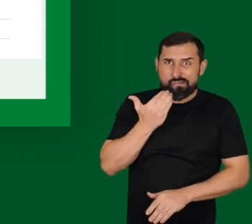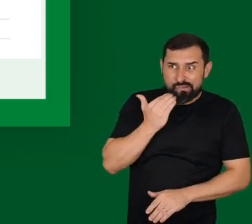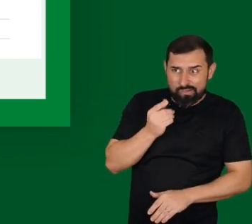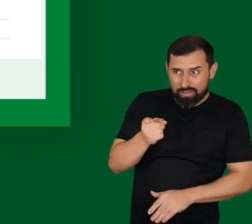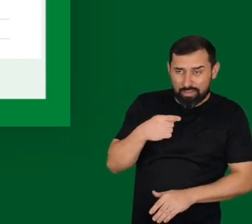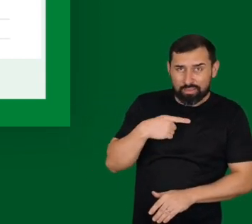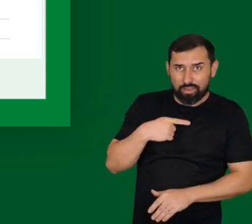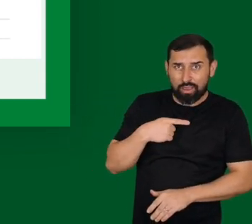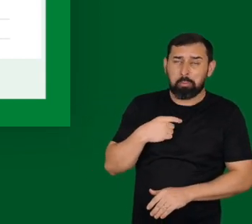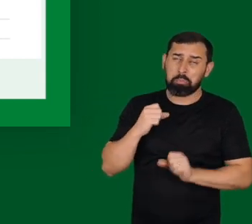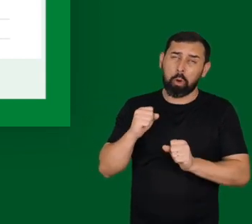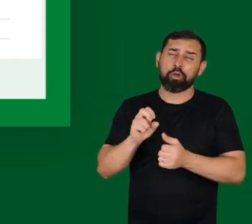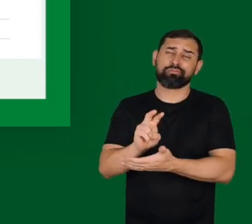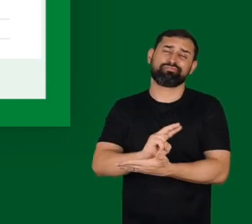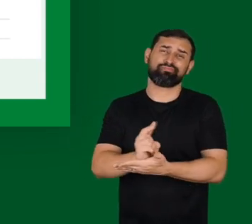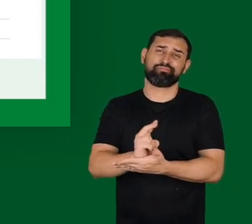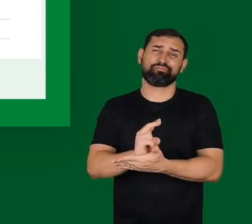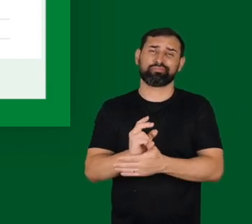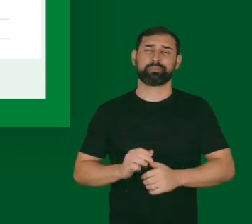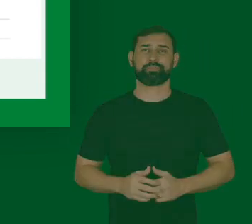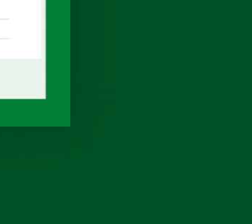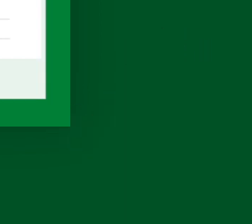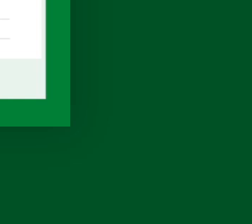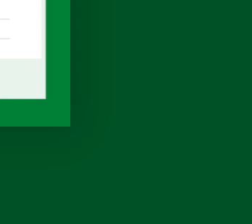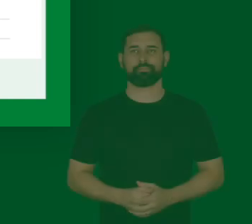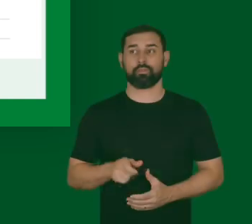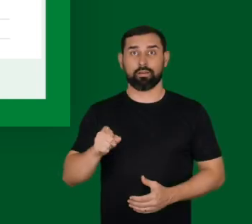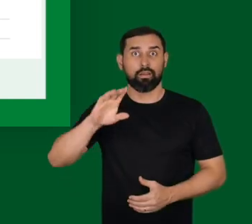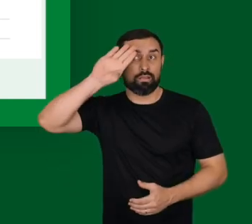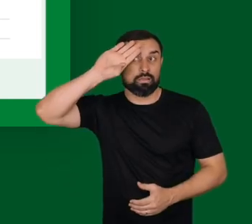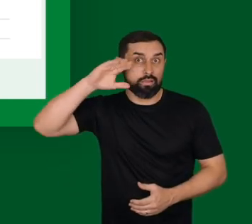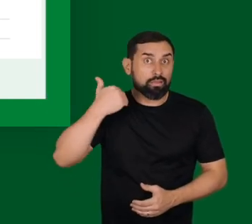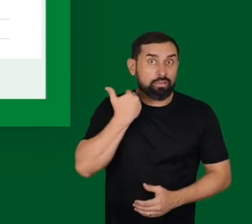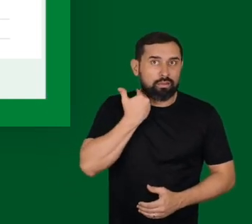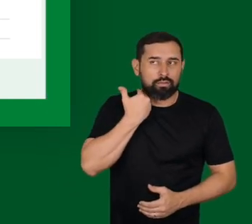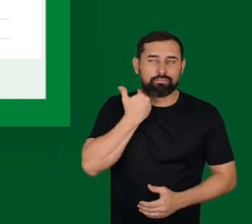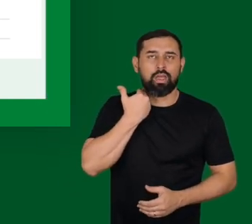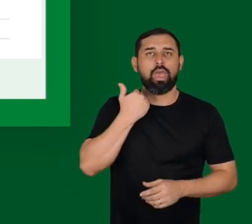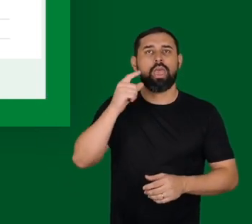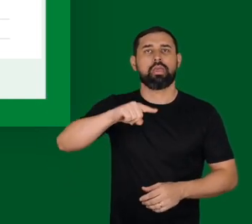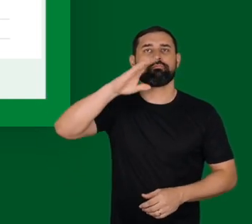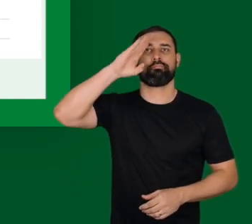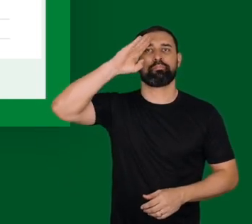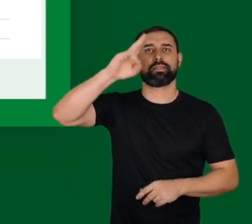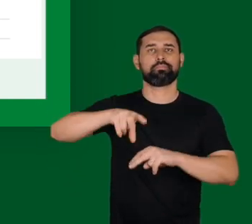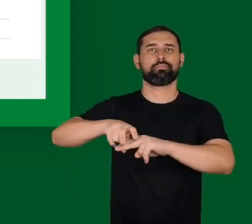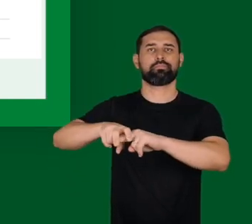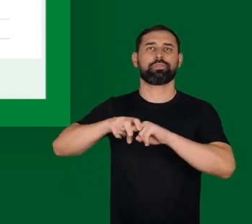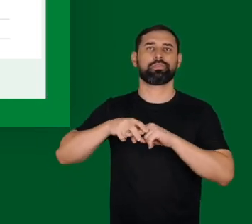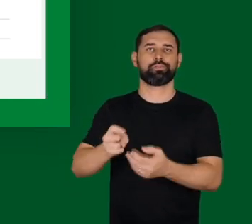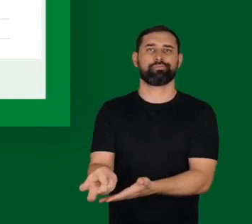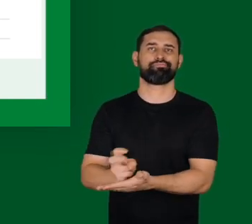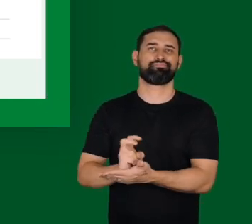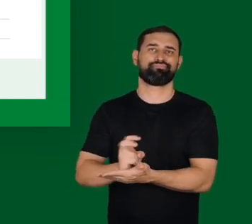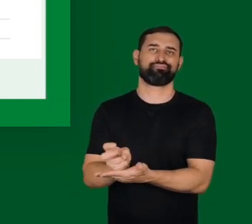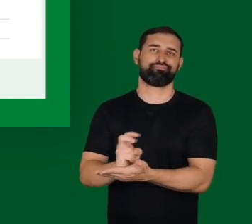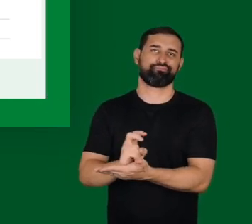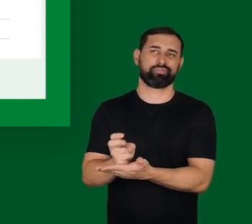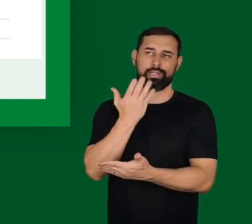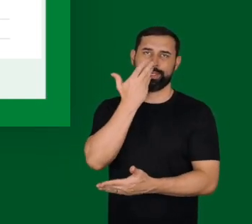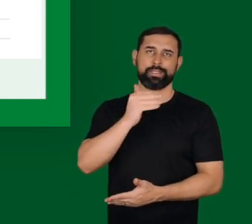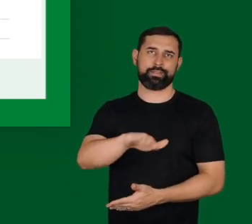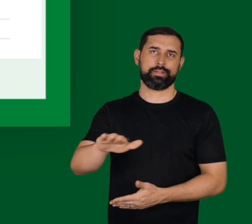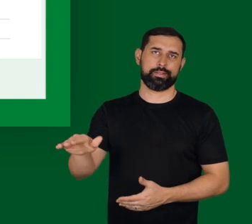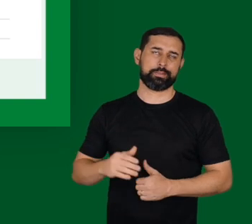relacionado com o risco de recorrência daquele evento. Então, o bebê que convulsiona por muito tempo, que evolui